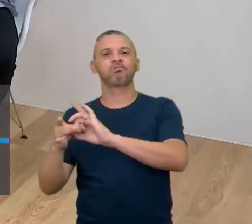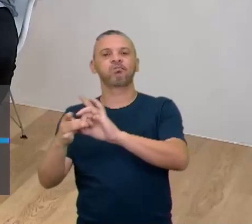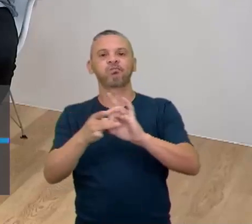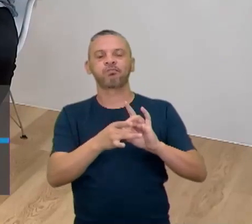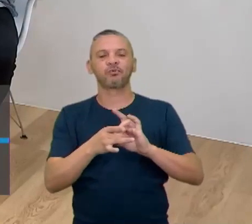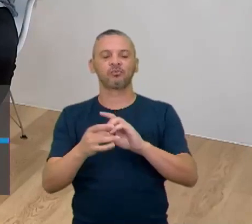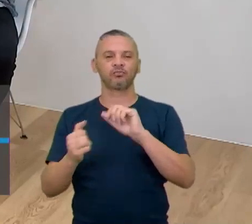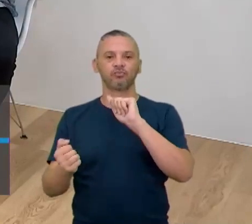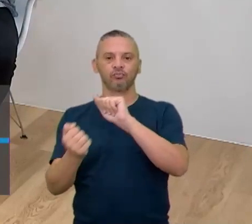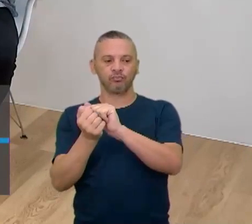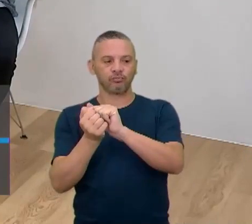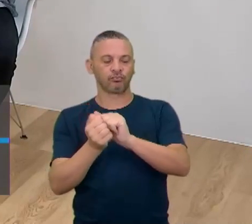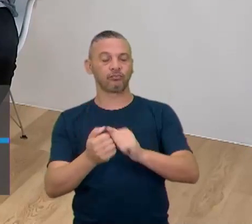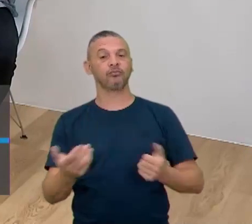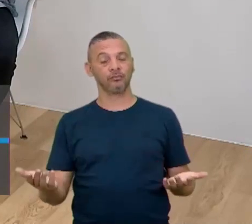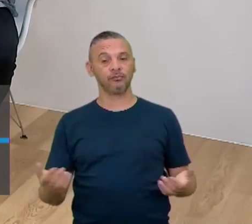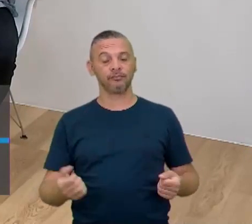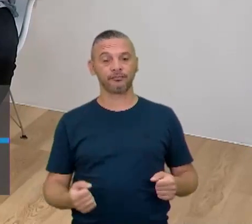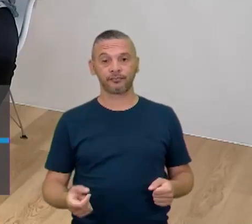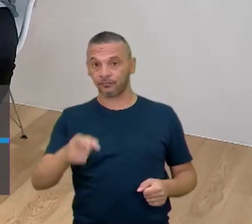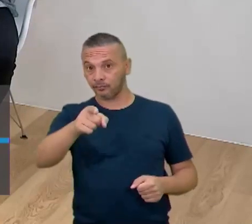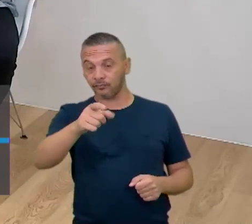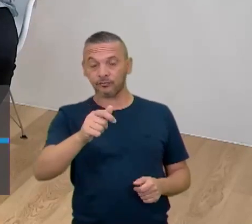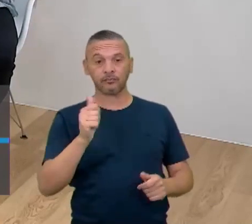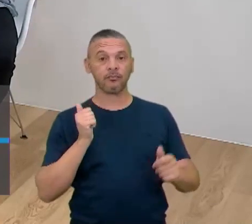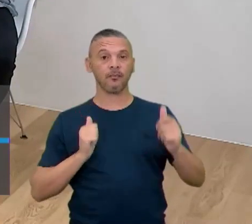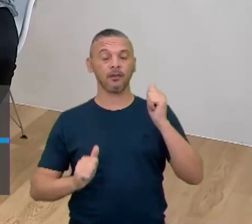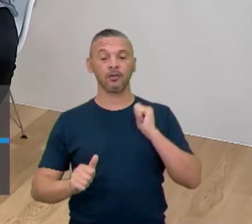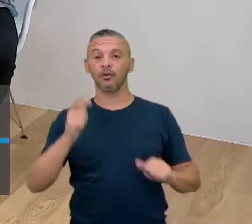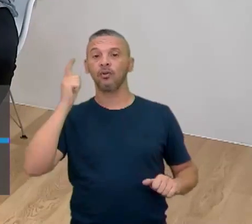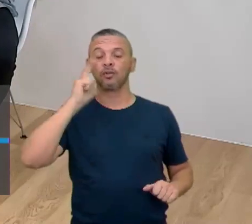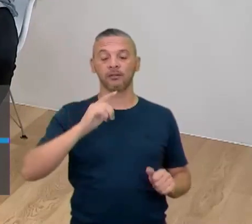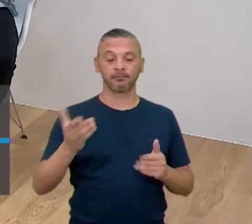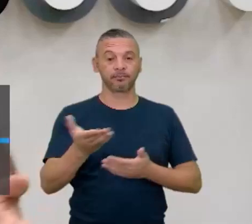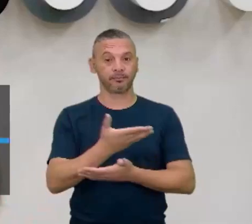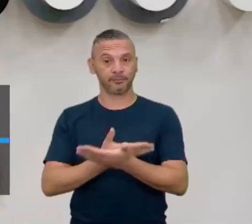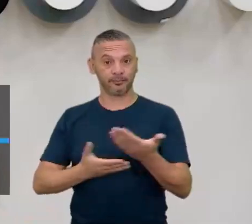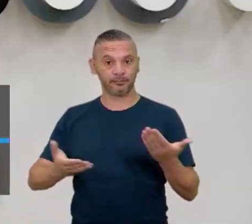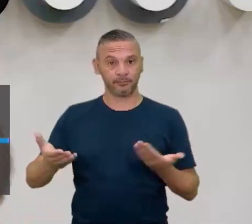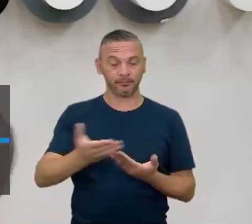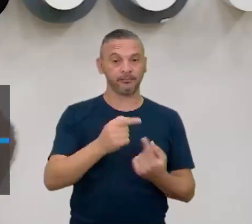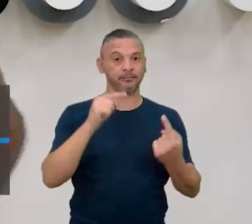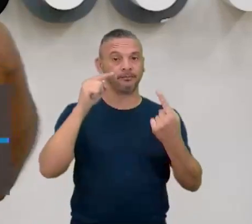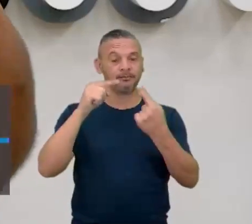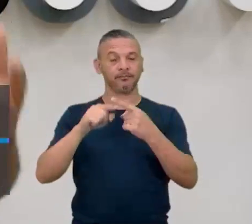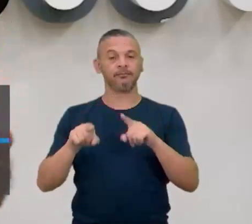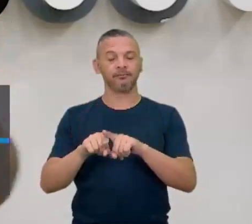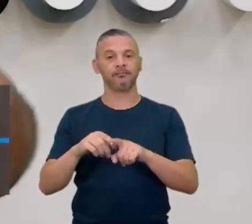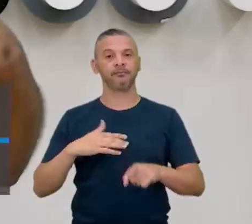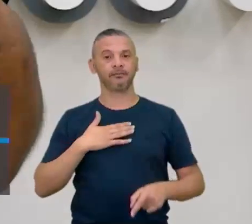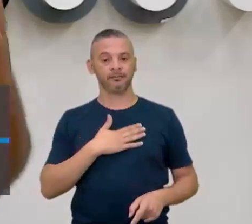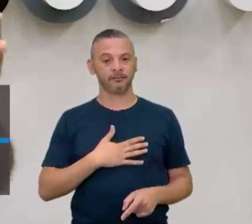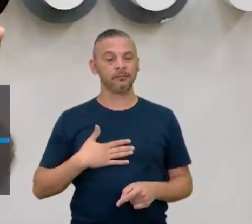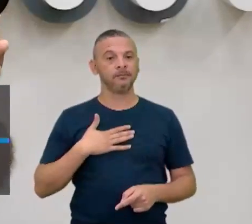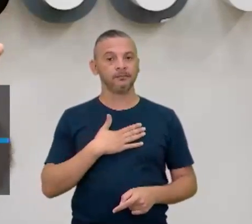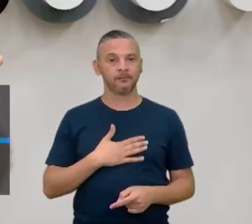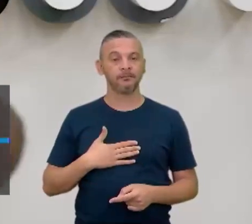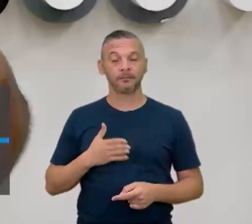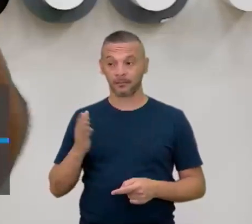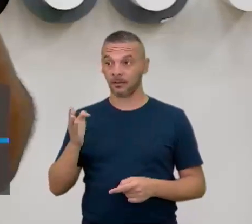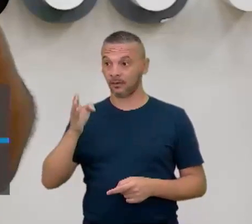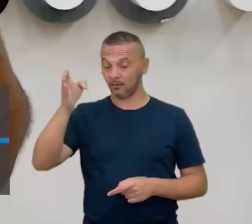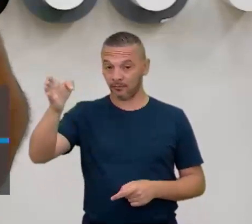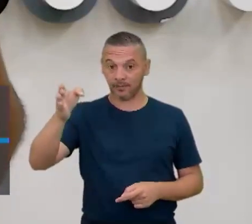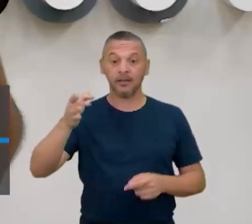junto. Então, eu acho que quando você, ator, consegue trocar com a plateia, é muito mais gostoso. Então, gente, quando vocês forem no